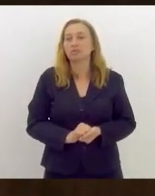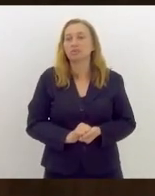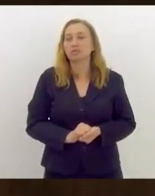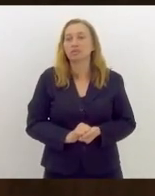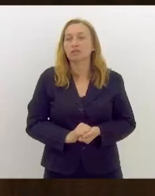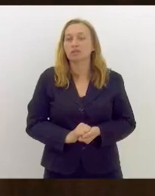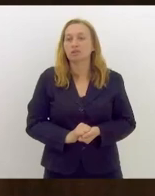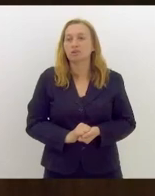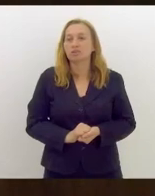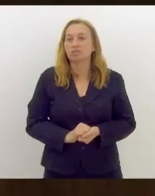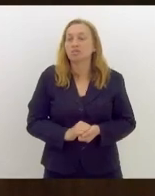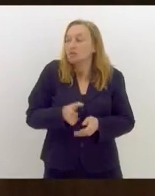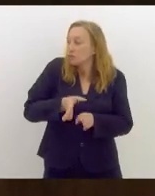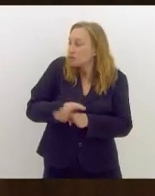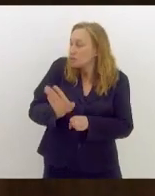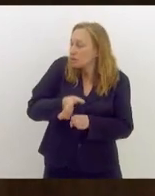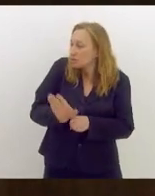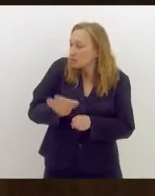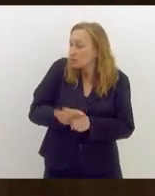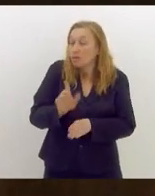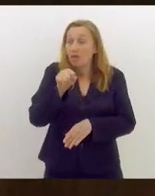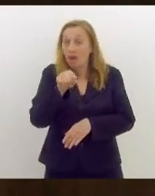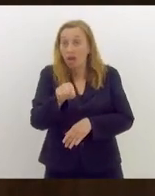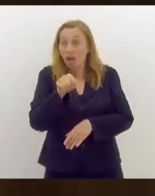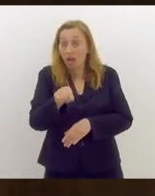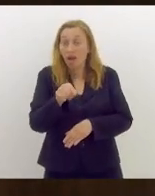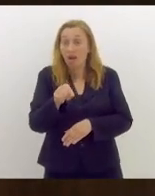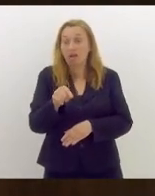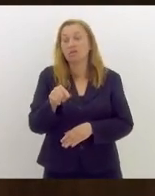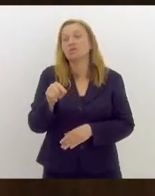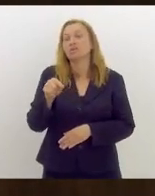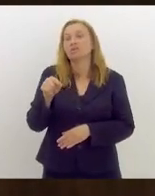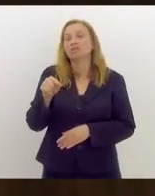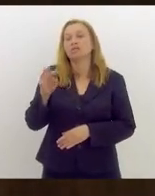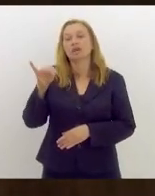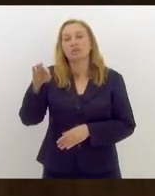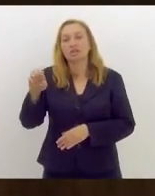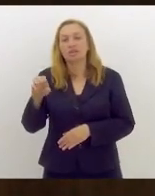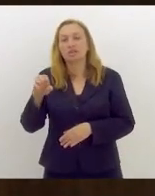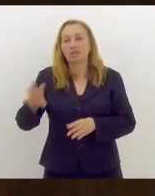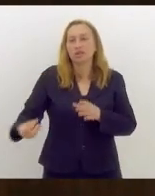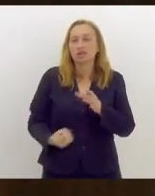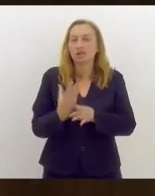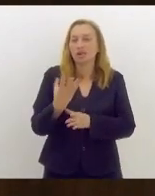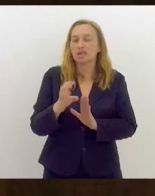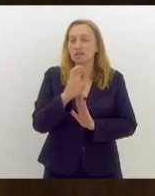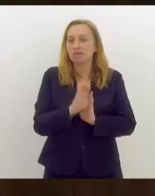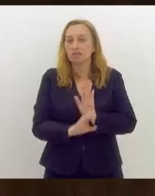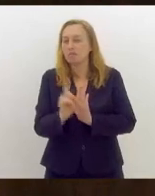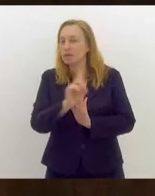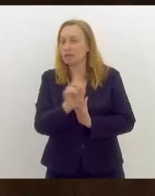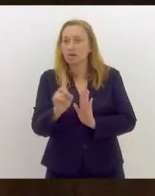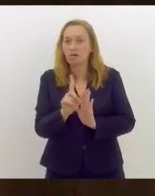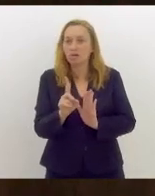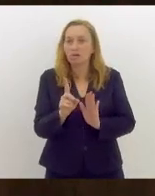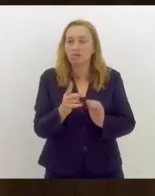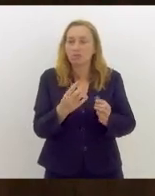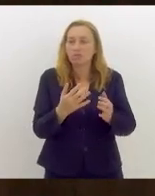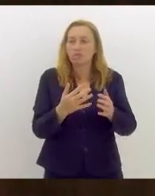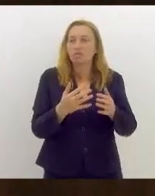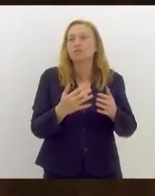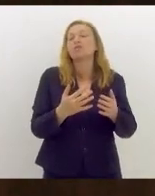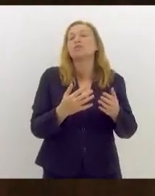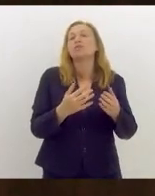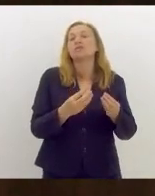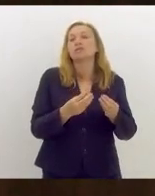a orientação lá no gabinete era fazer essa emenda Para justamente não atrapalhar mas se vossa